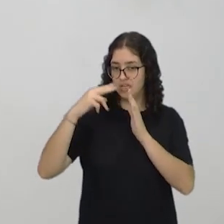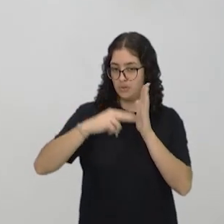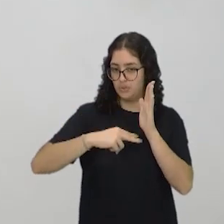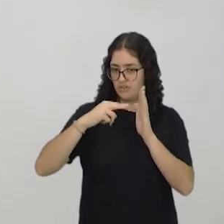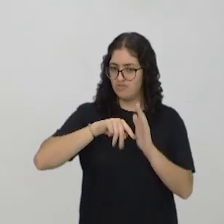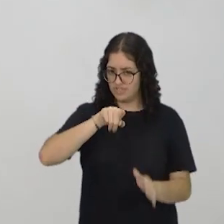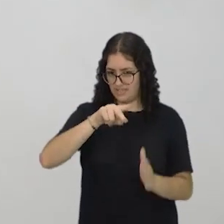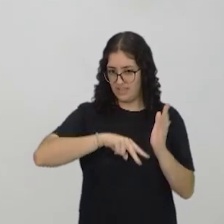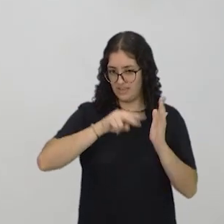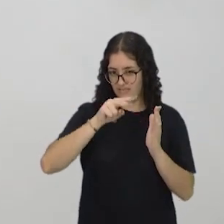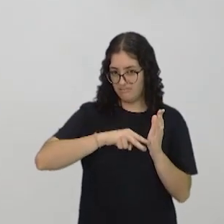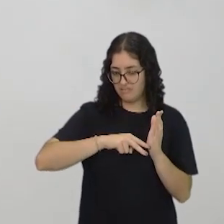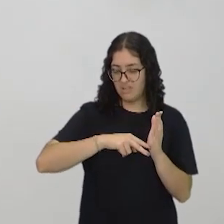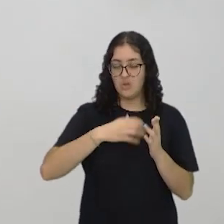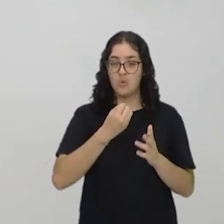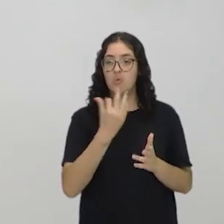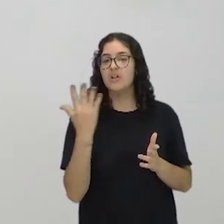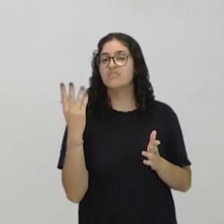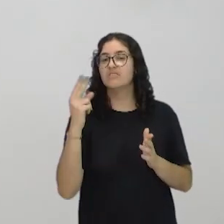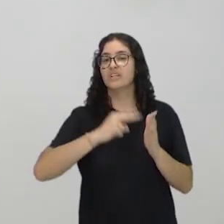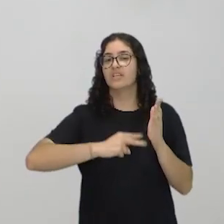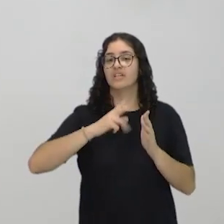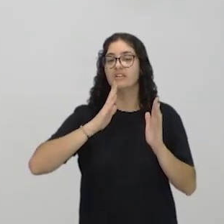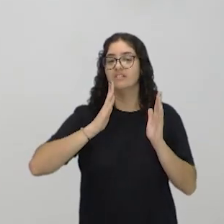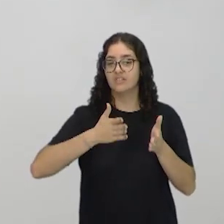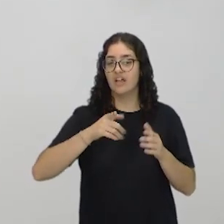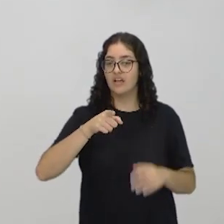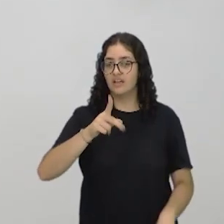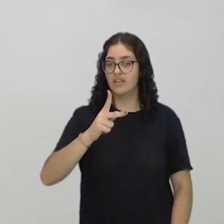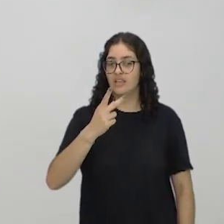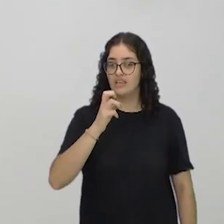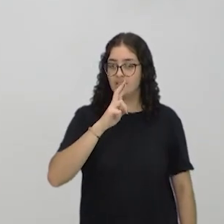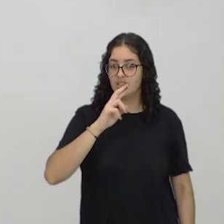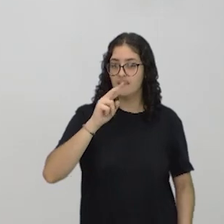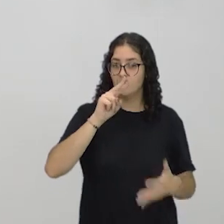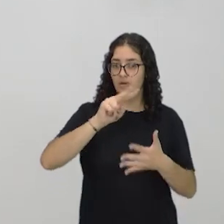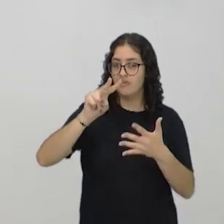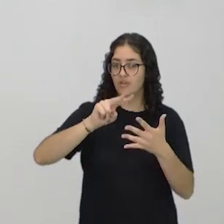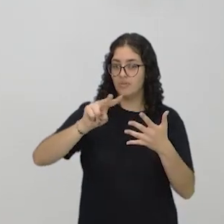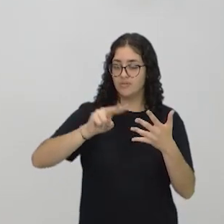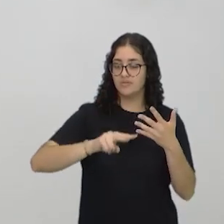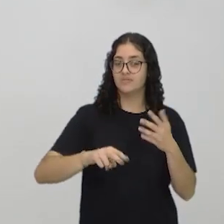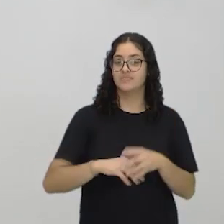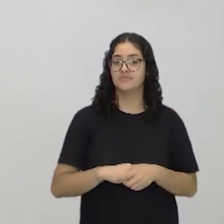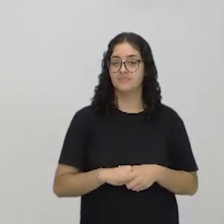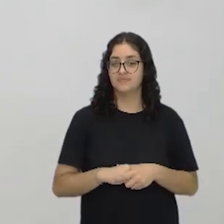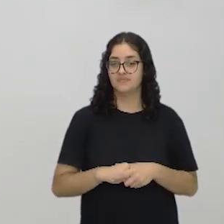Você lê bastante? Quantos livros você já leu, Henrique? Alex?